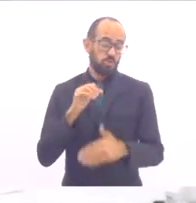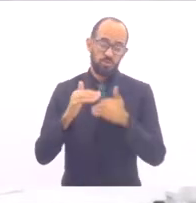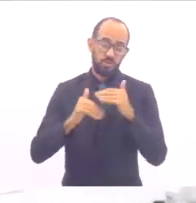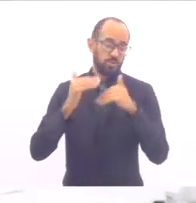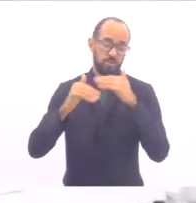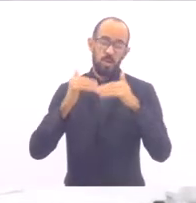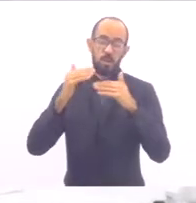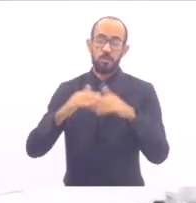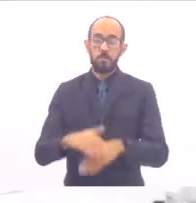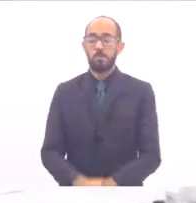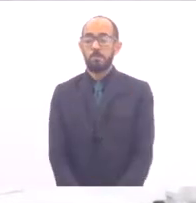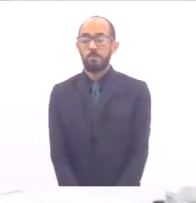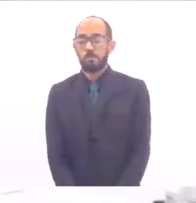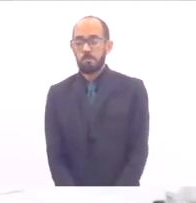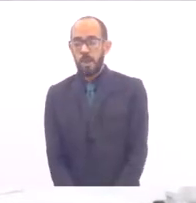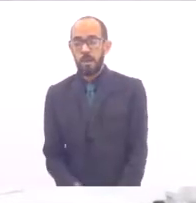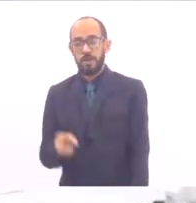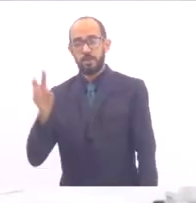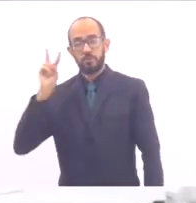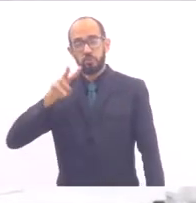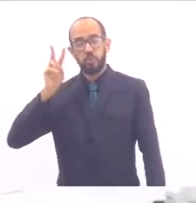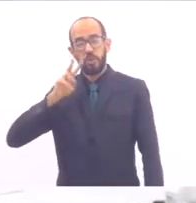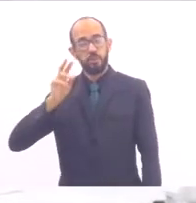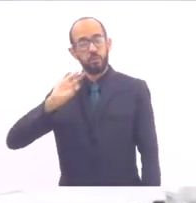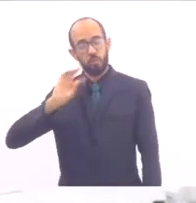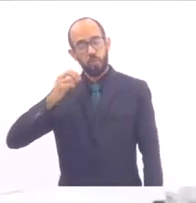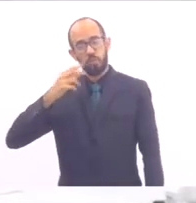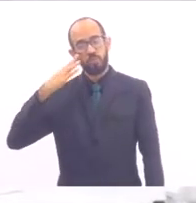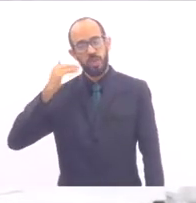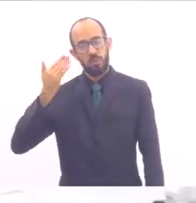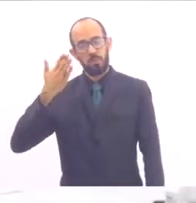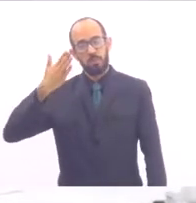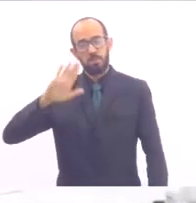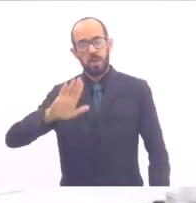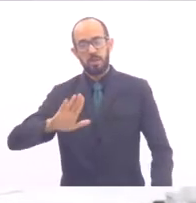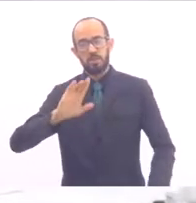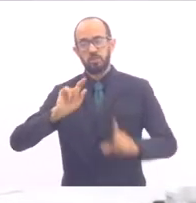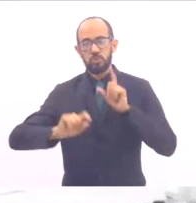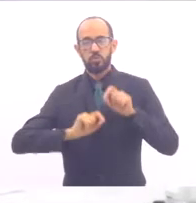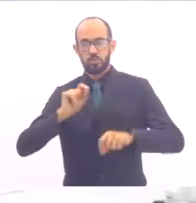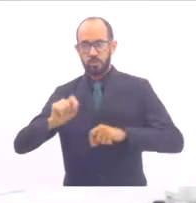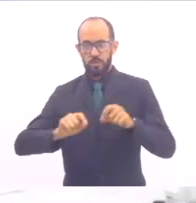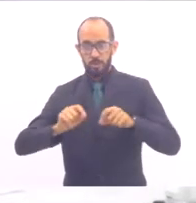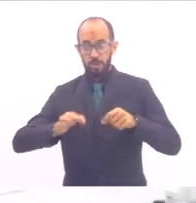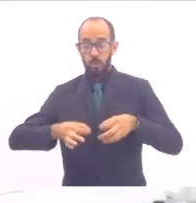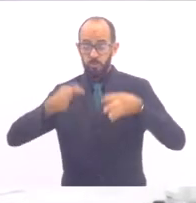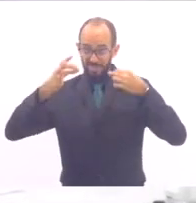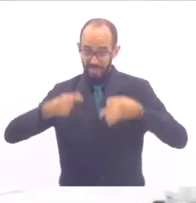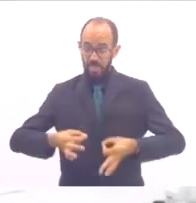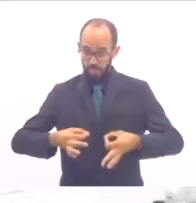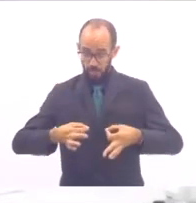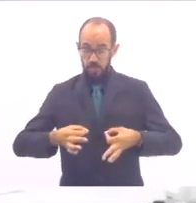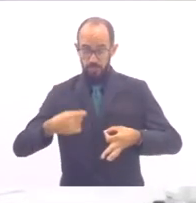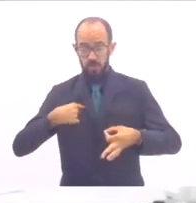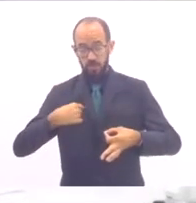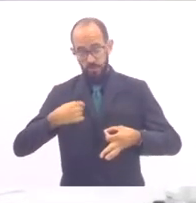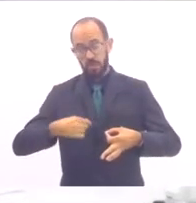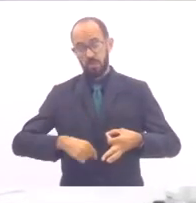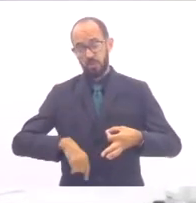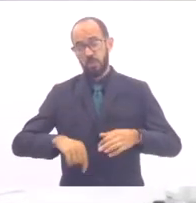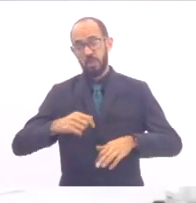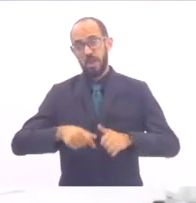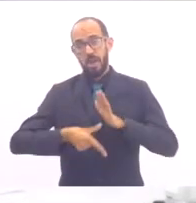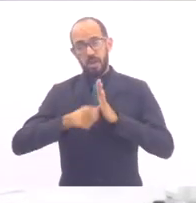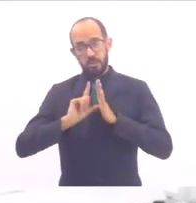sempre. Aquela história que todos conhecemos. Mas é líquido e certo, isso entendo eu, que mesmo antes de eu mudar a